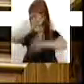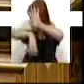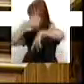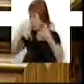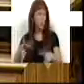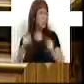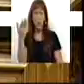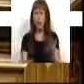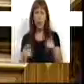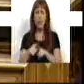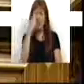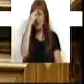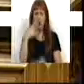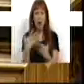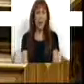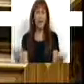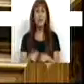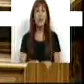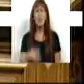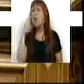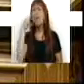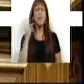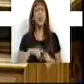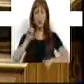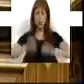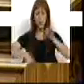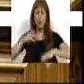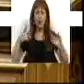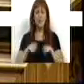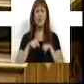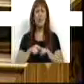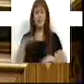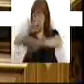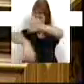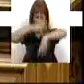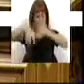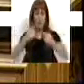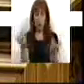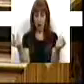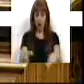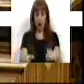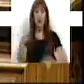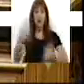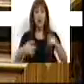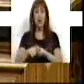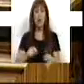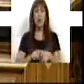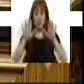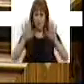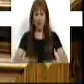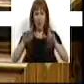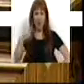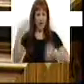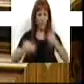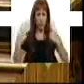embrulhada sem paralelo na nossa história. Foi uma vergonha o que se passou com o caos instalado na justiça e com a paralisação